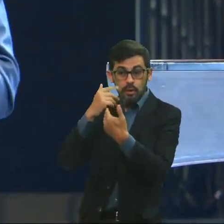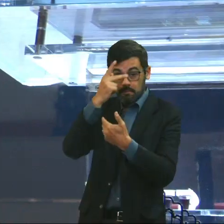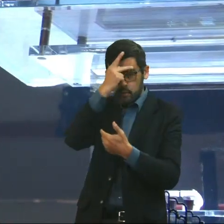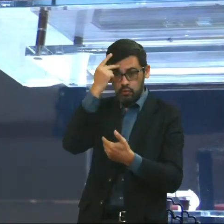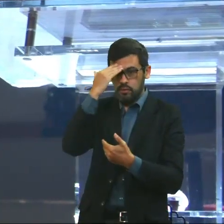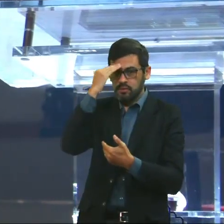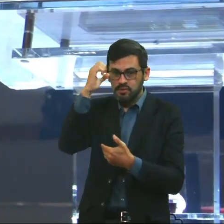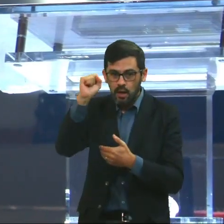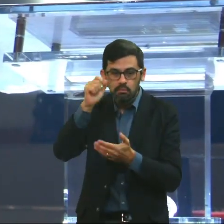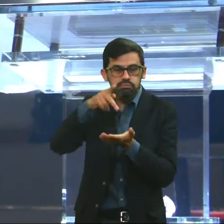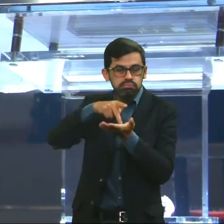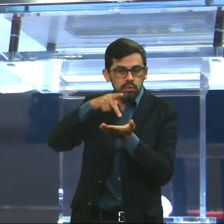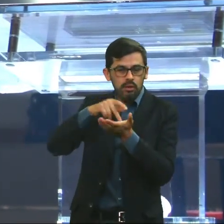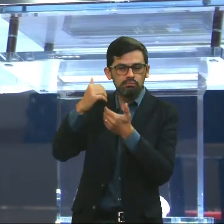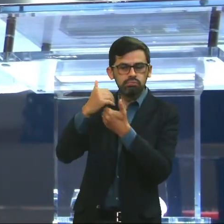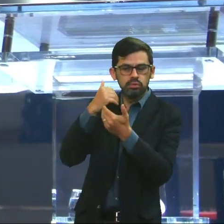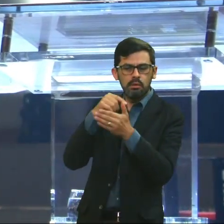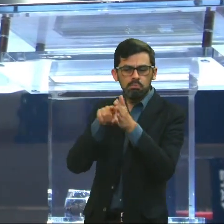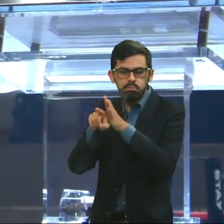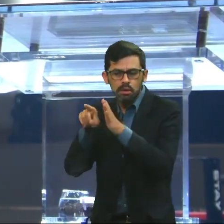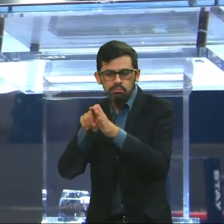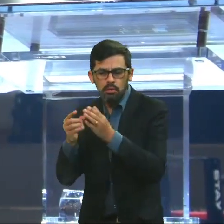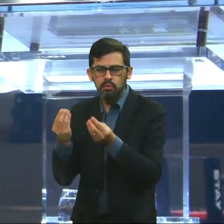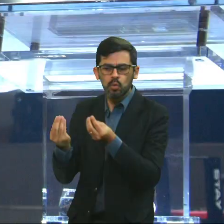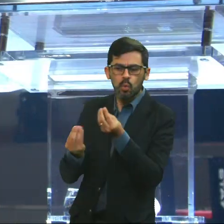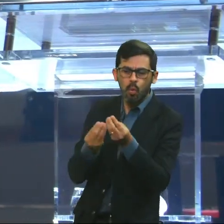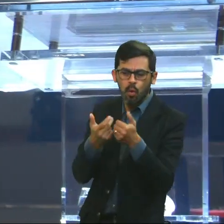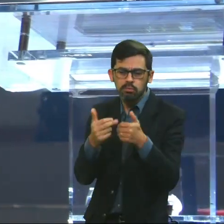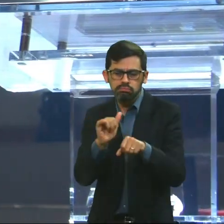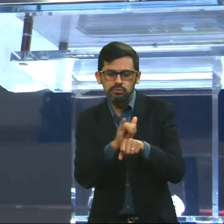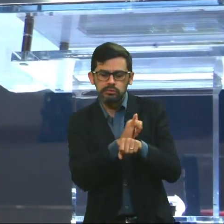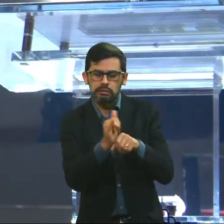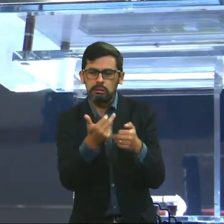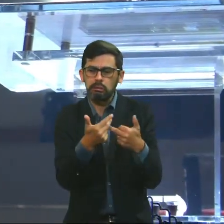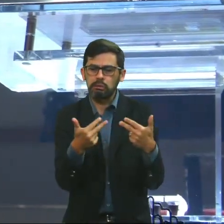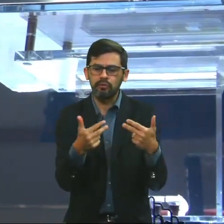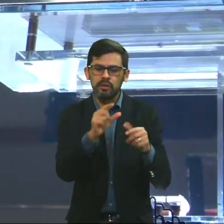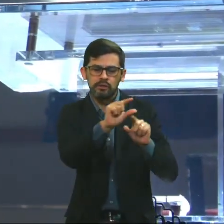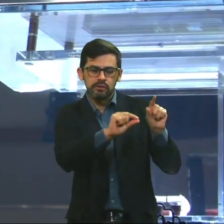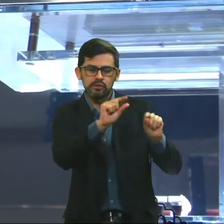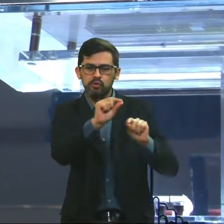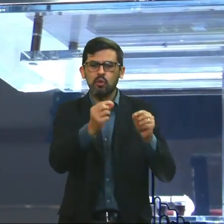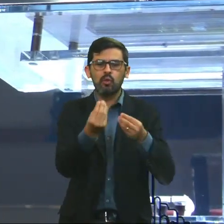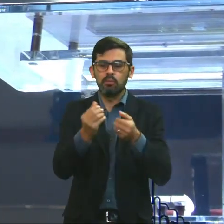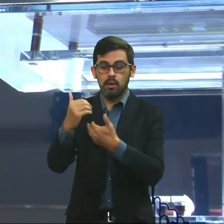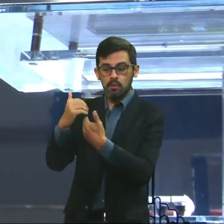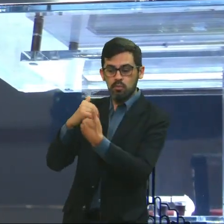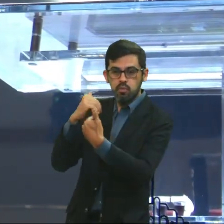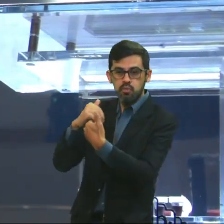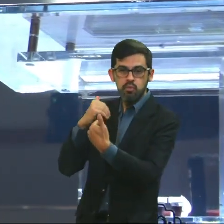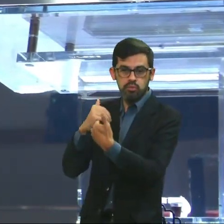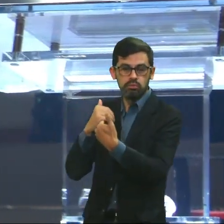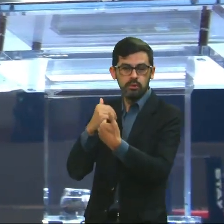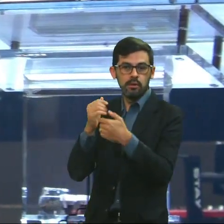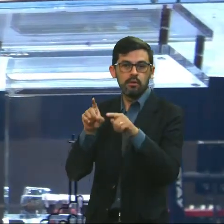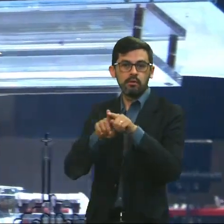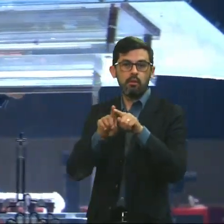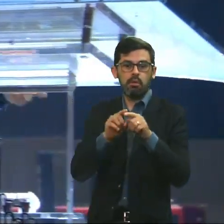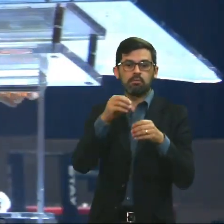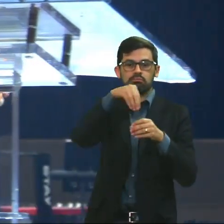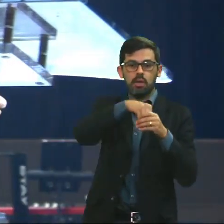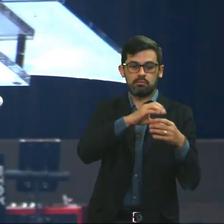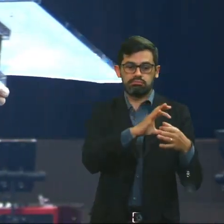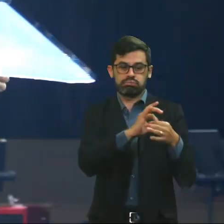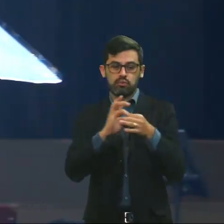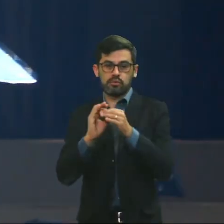sábios. E eles consultavam esses sábios antes de tomarem decisão. Na perspectiva